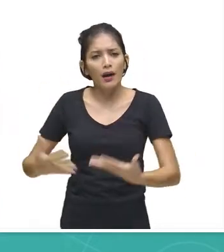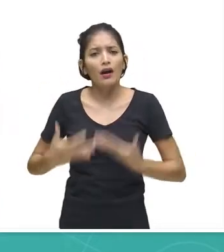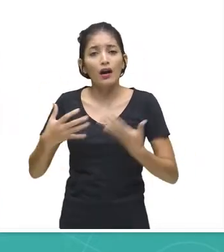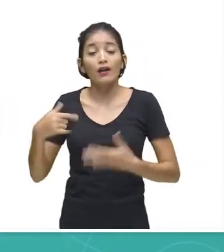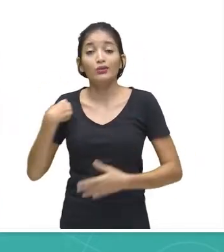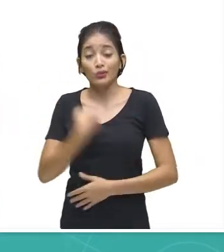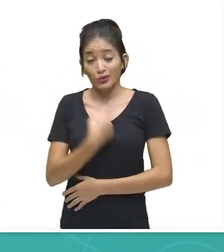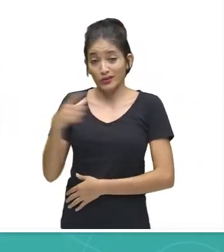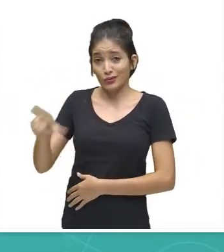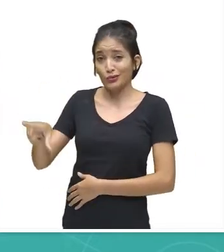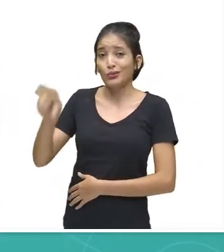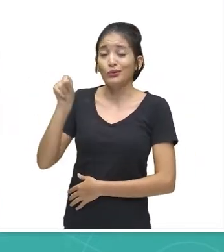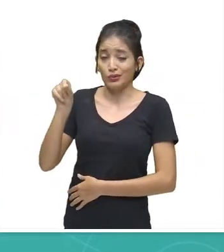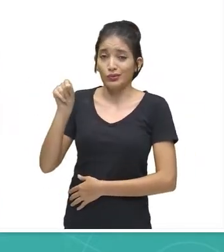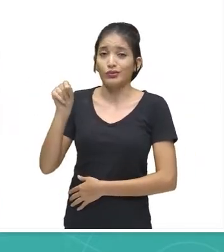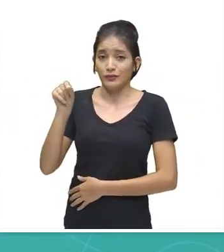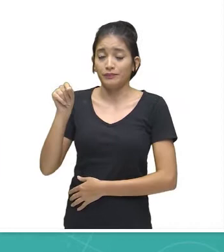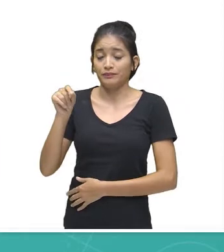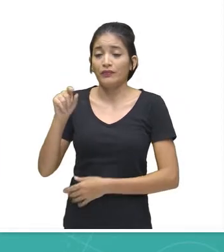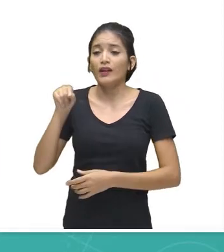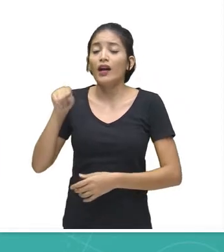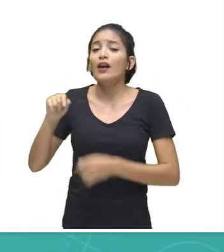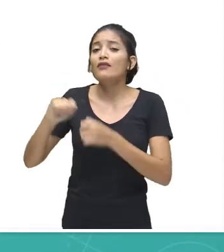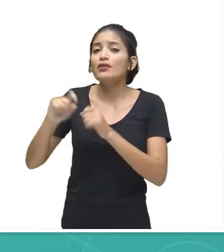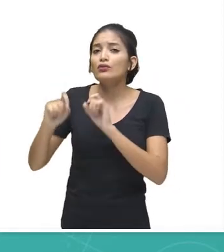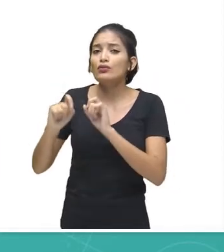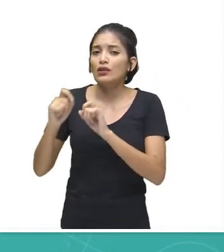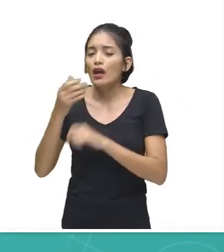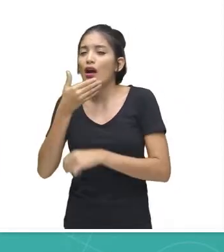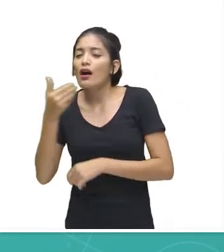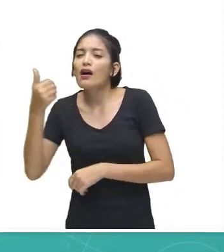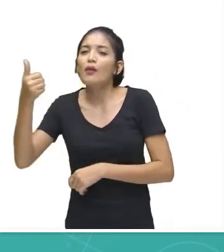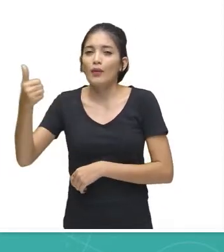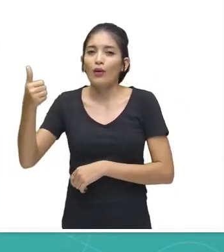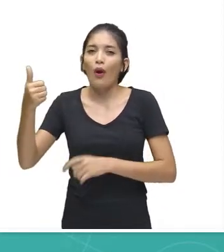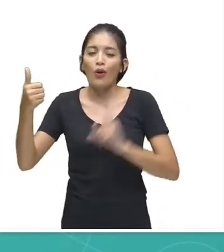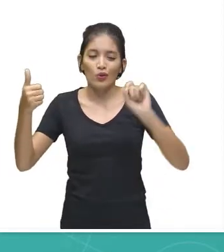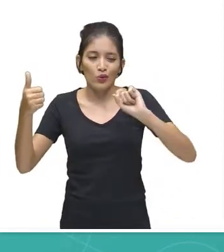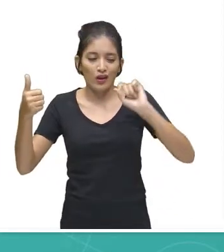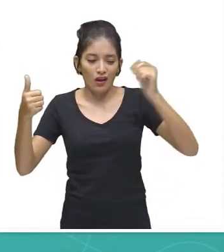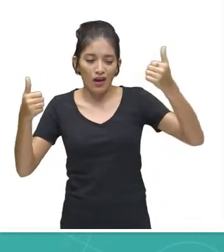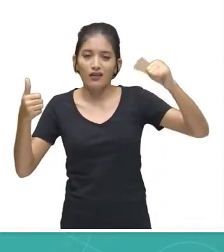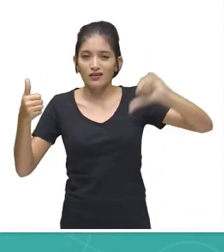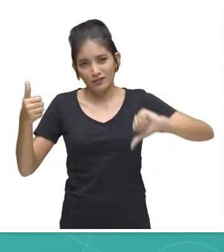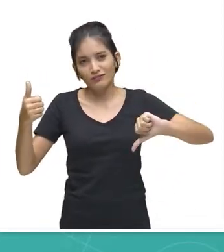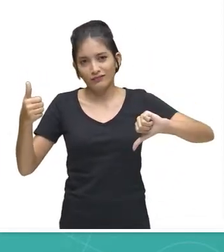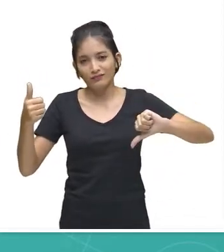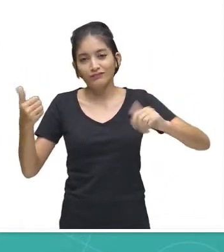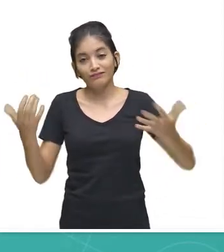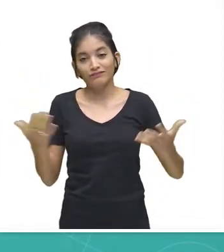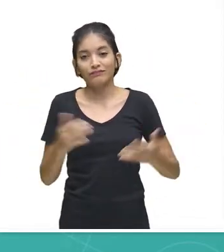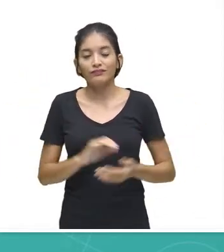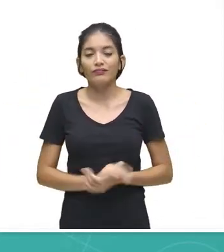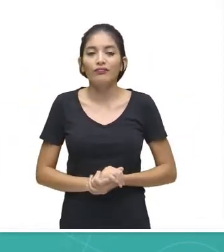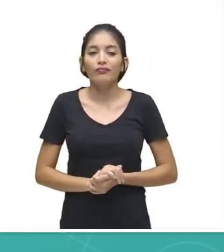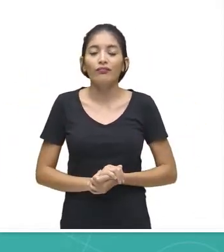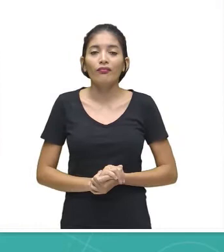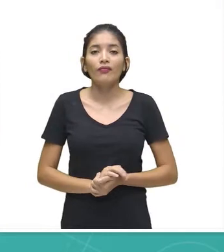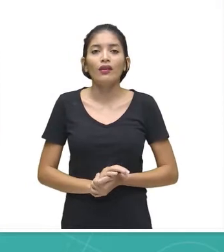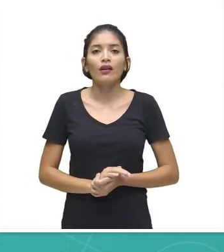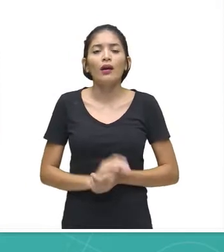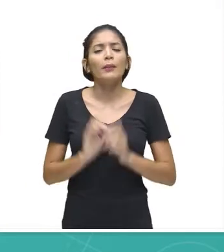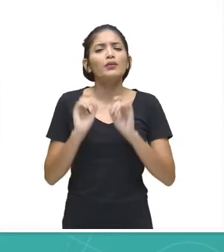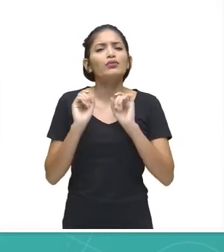ações, tornando-as preferíveis a outras. Muito bem, o que é que